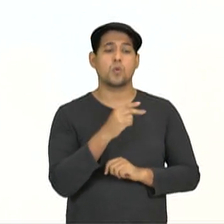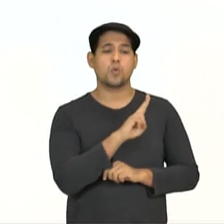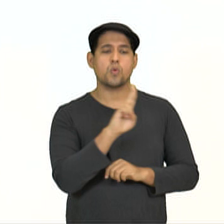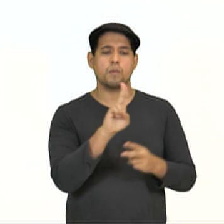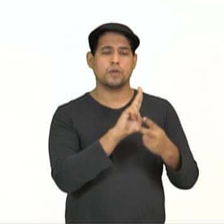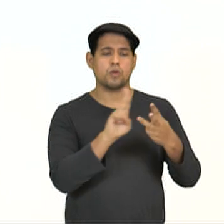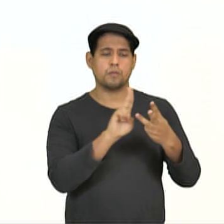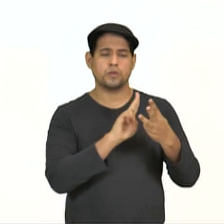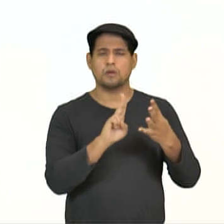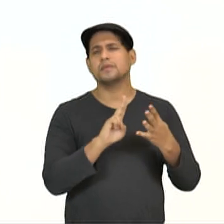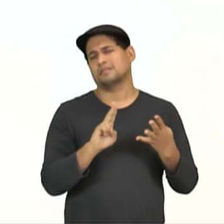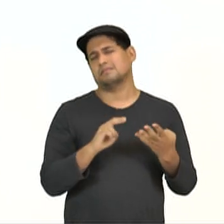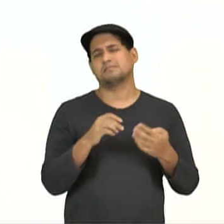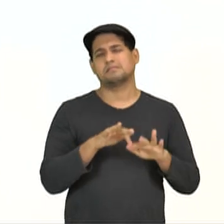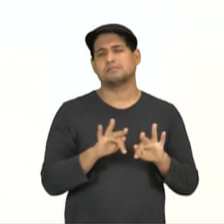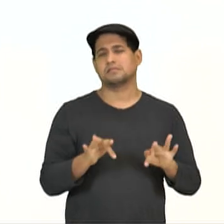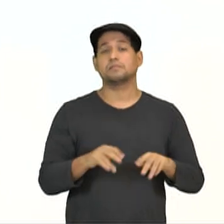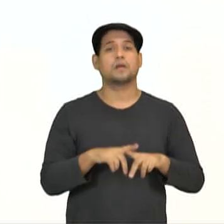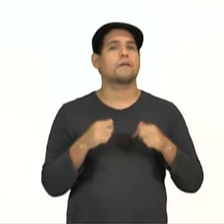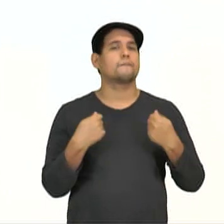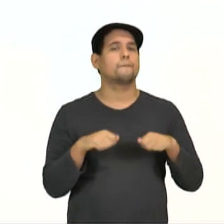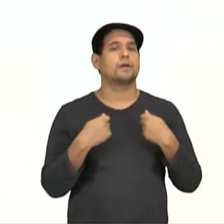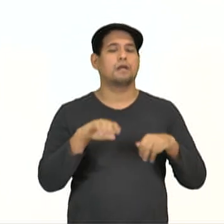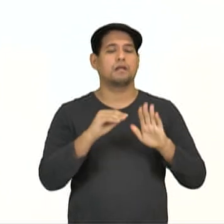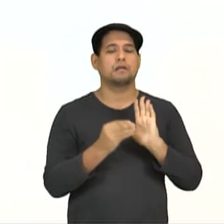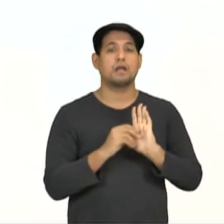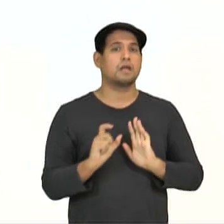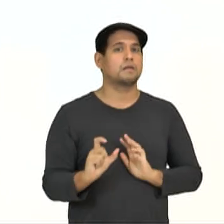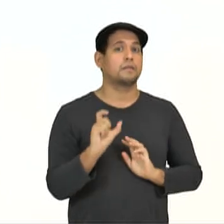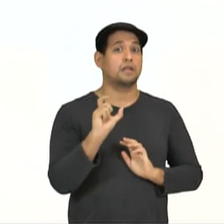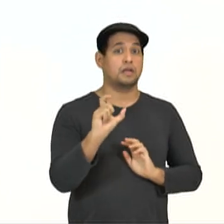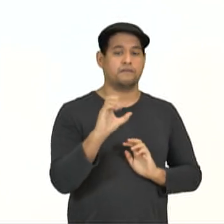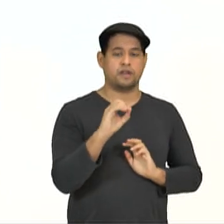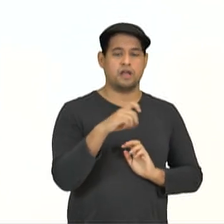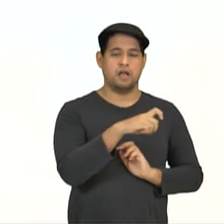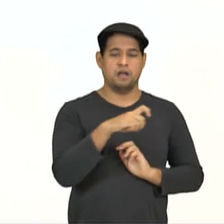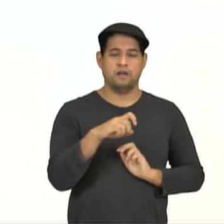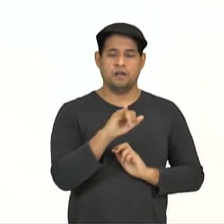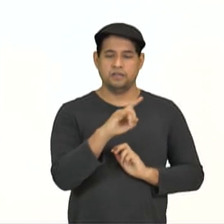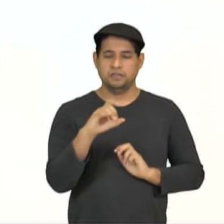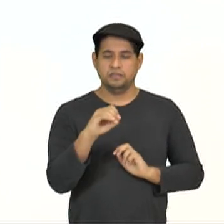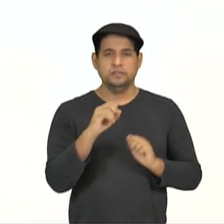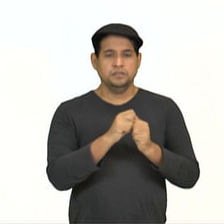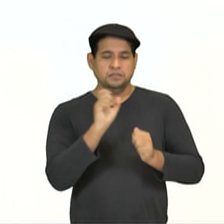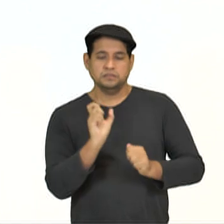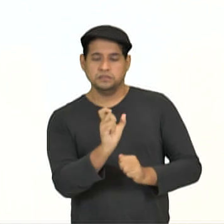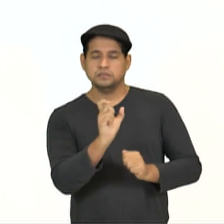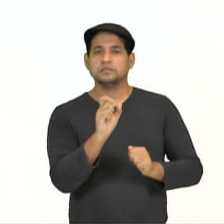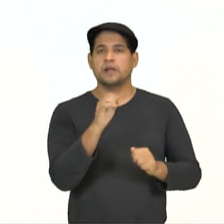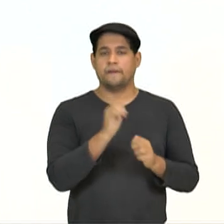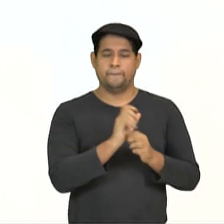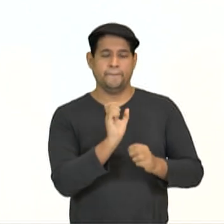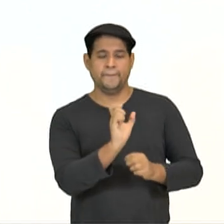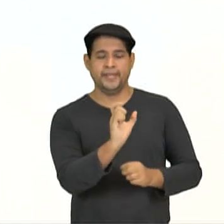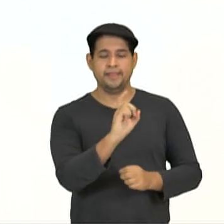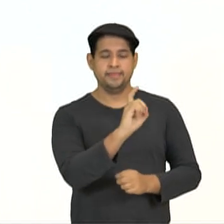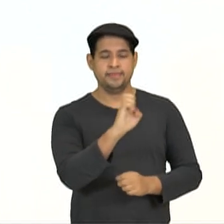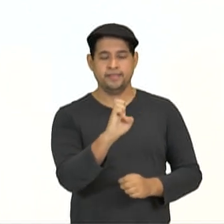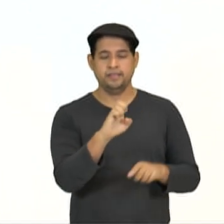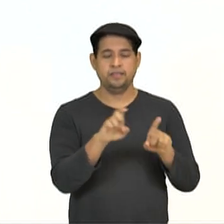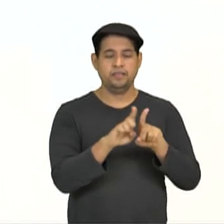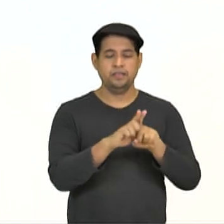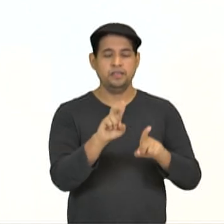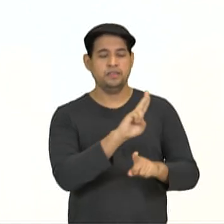para ele é muito simples. A gente vai colocar a palavra óxido colocar ali a palavrinha de e